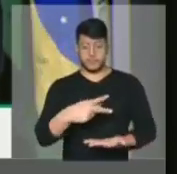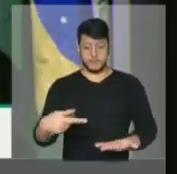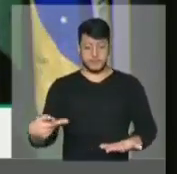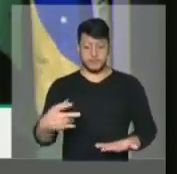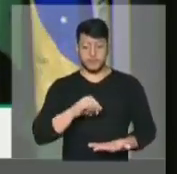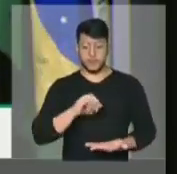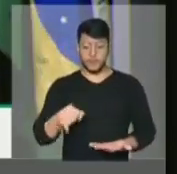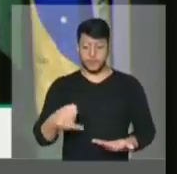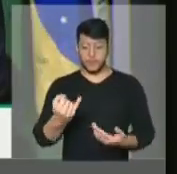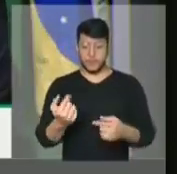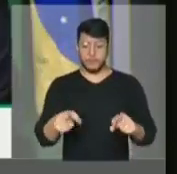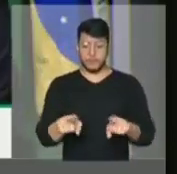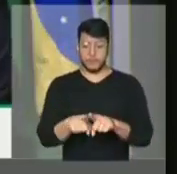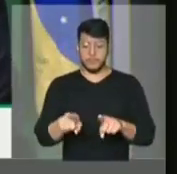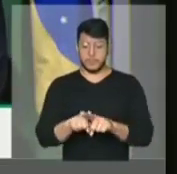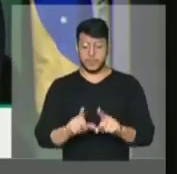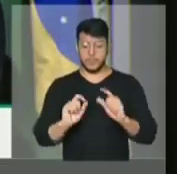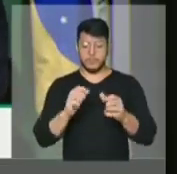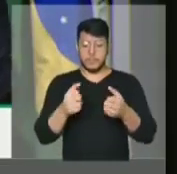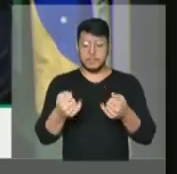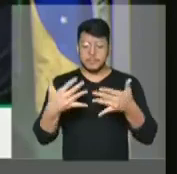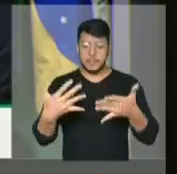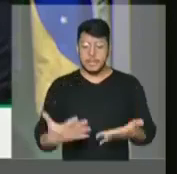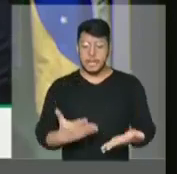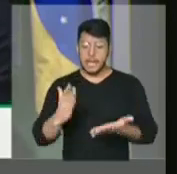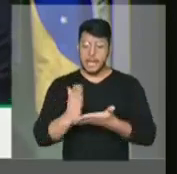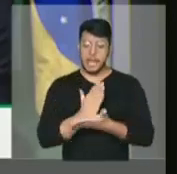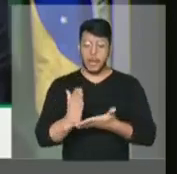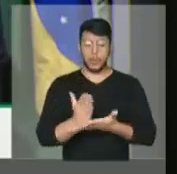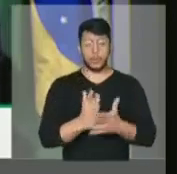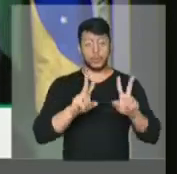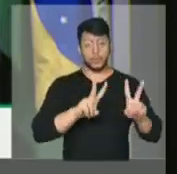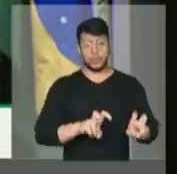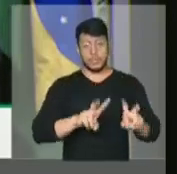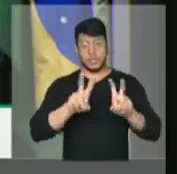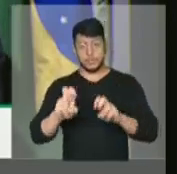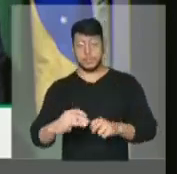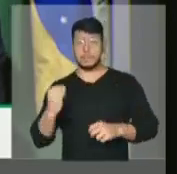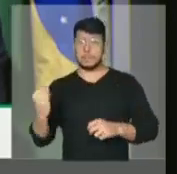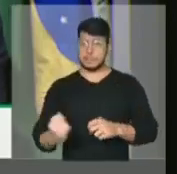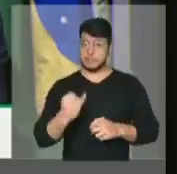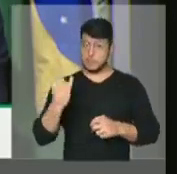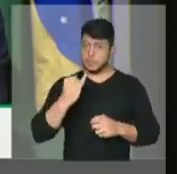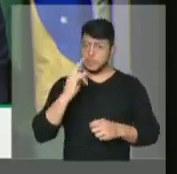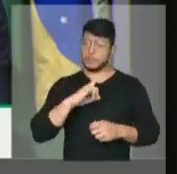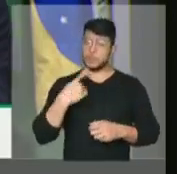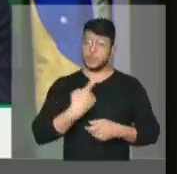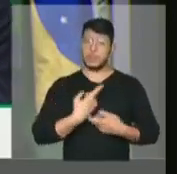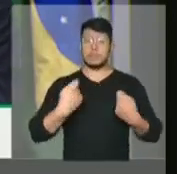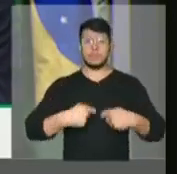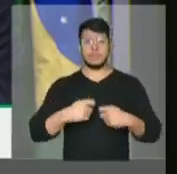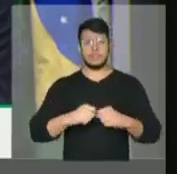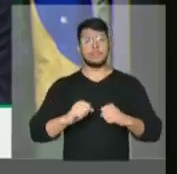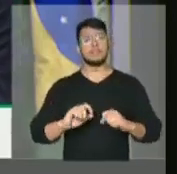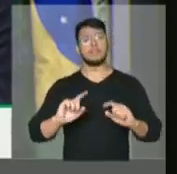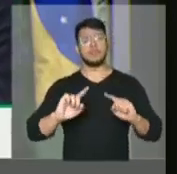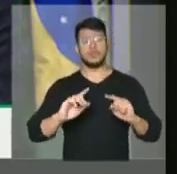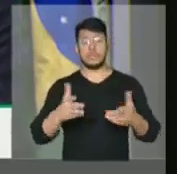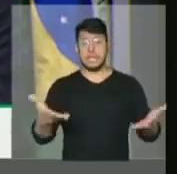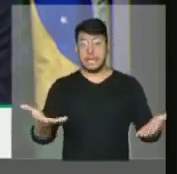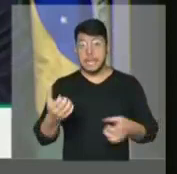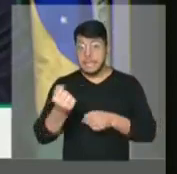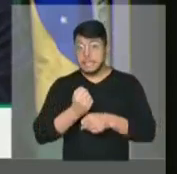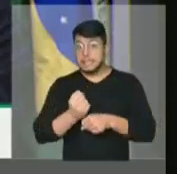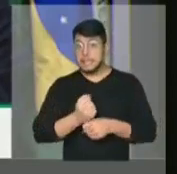que alguns temas tão importantes nós precisamos ainda enfrentar esse